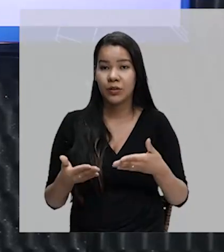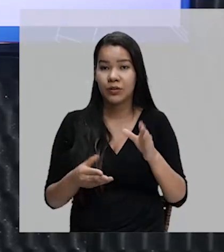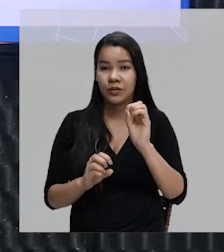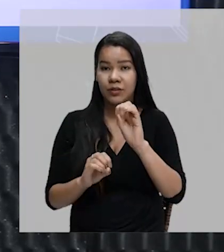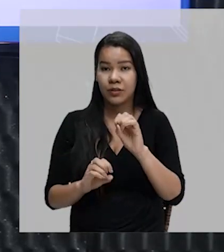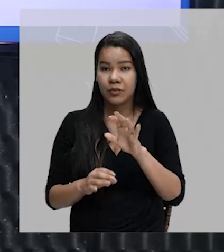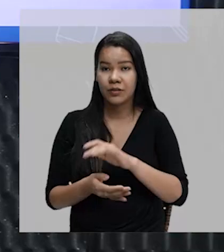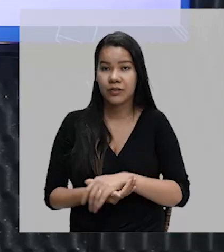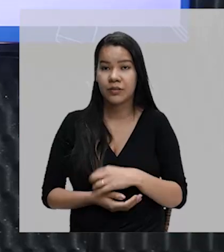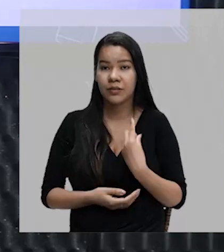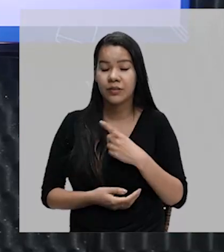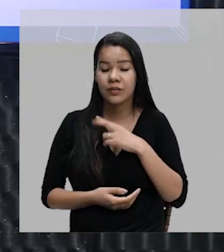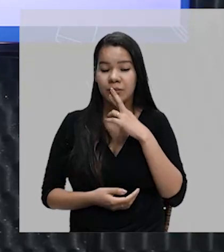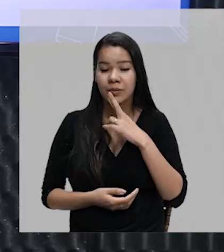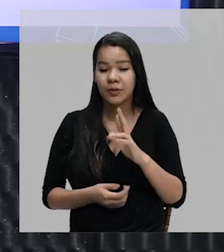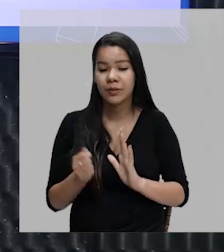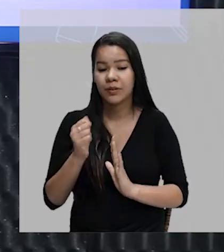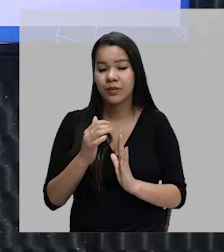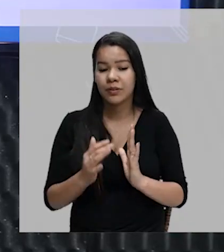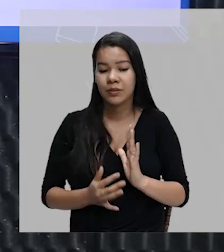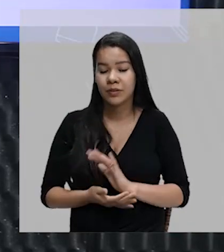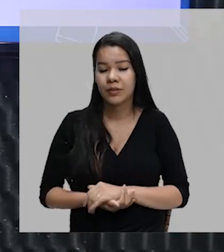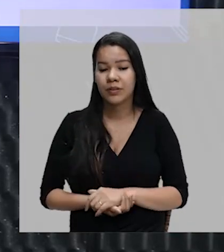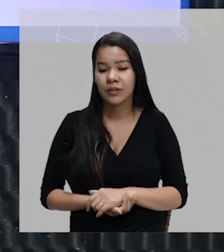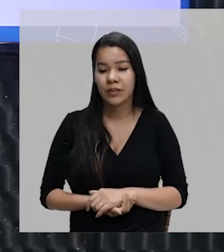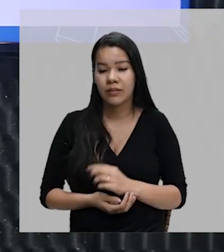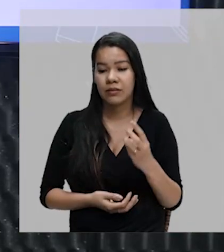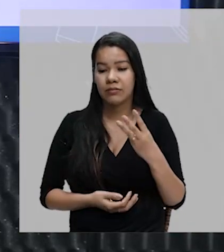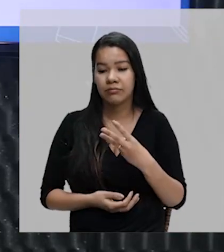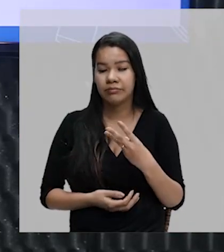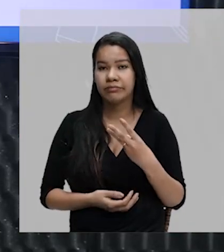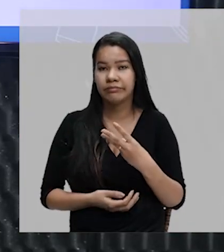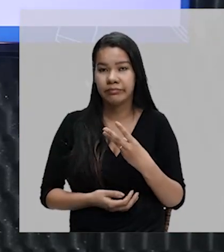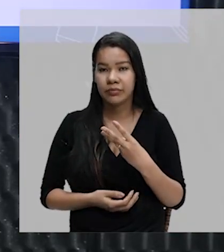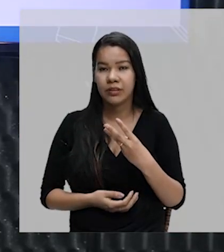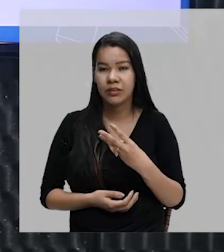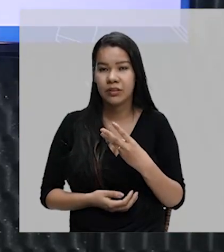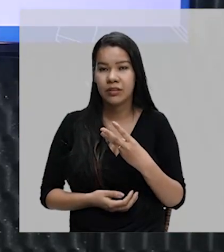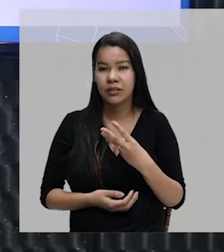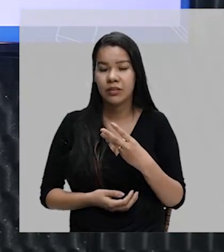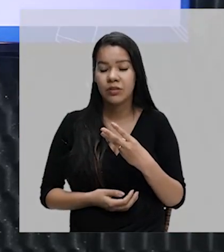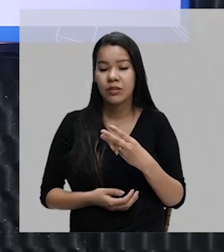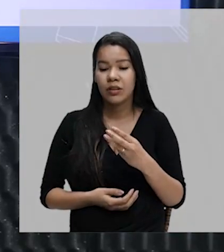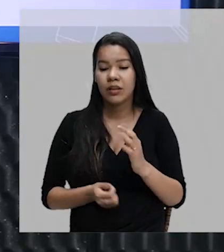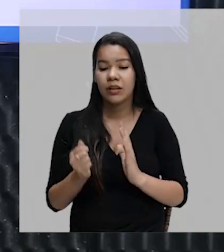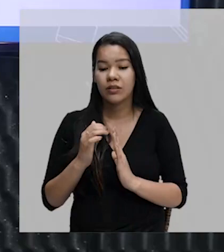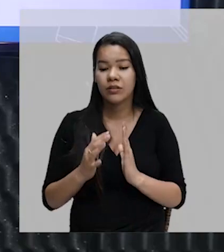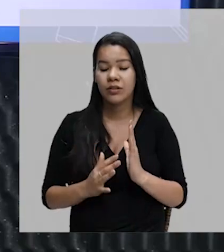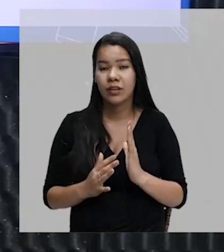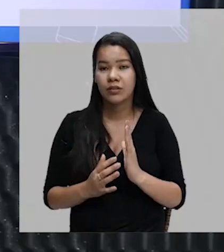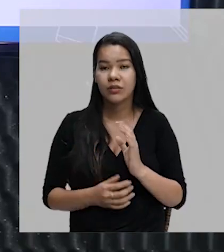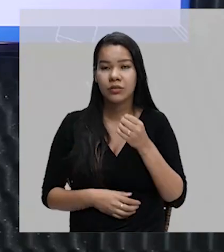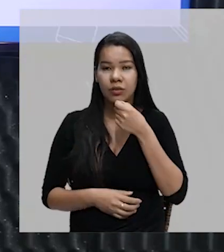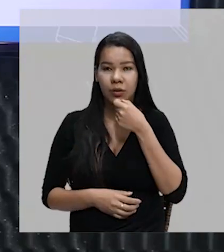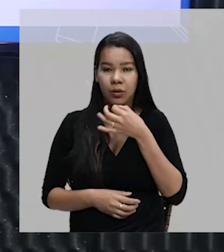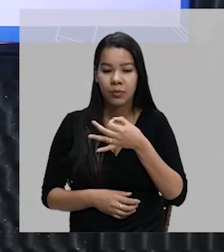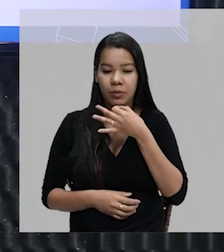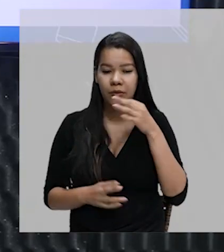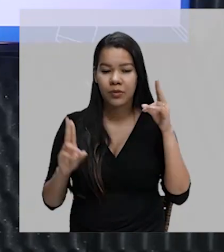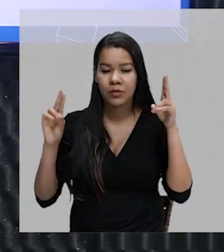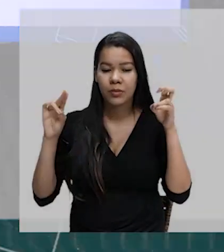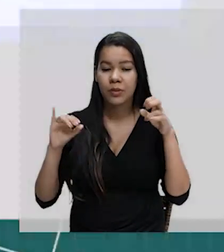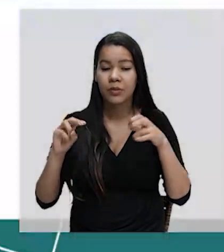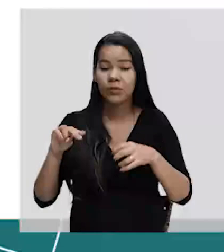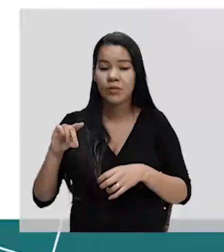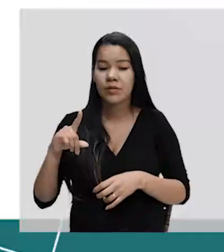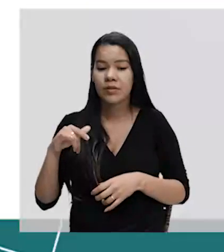hoje, nós vamos responder exercícios, né, a terceira parte dos exercícios comentados sobre indução eletromagnética